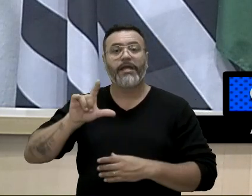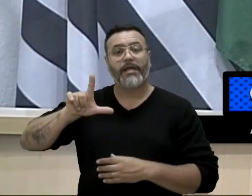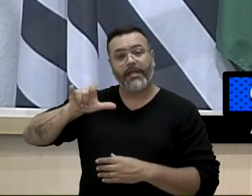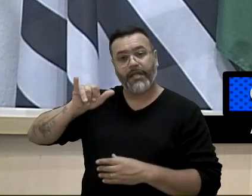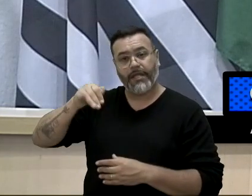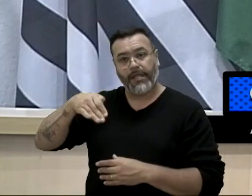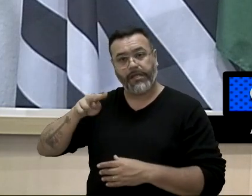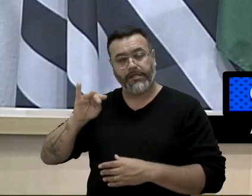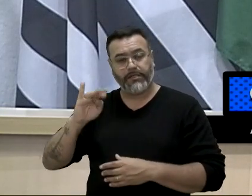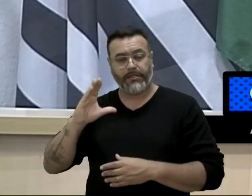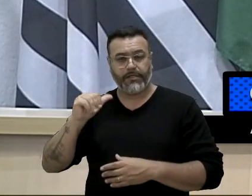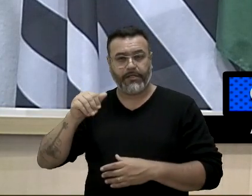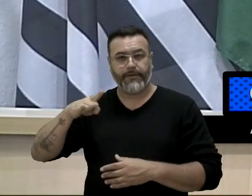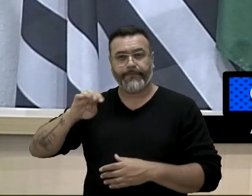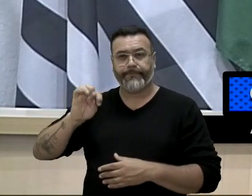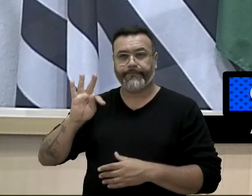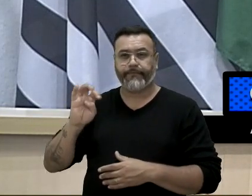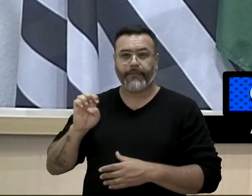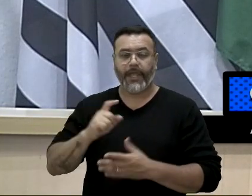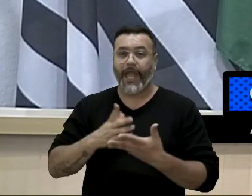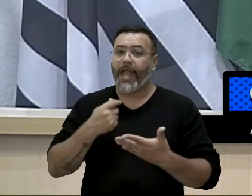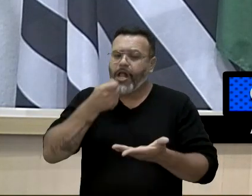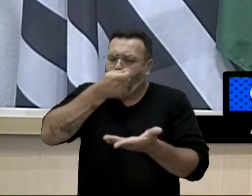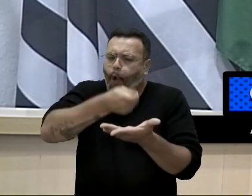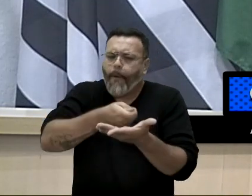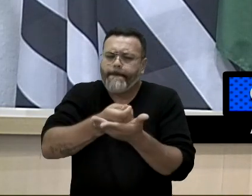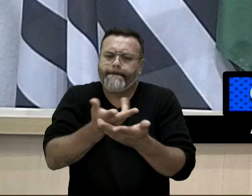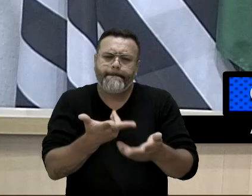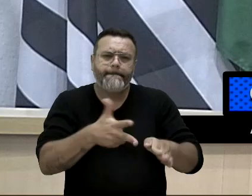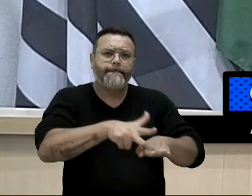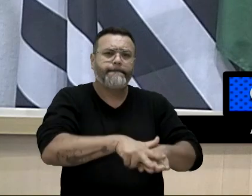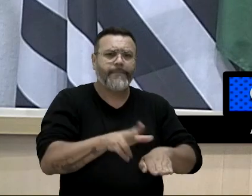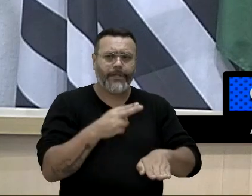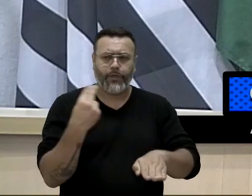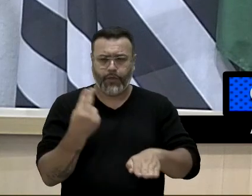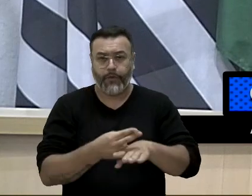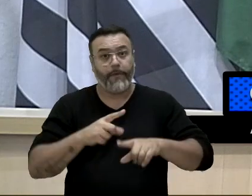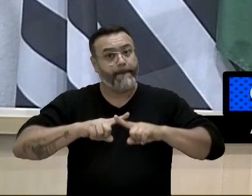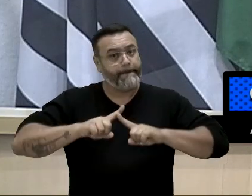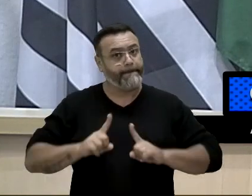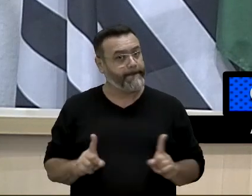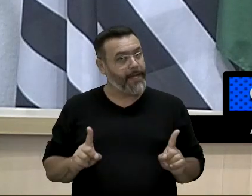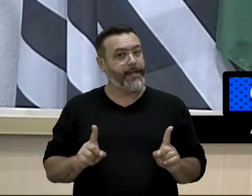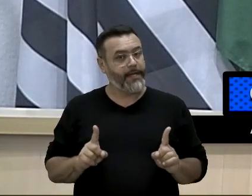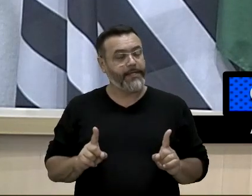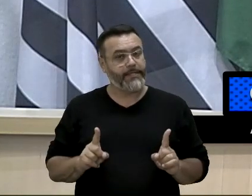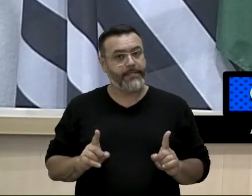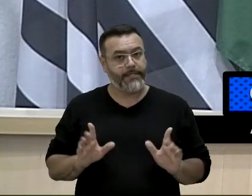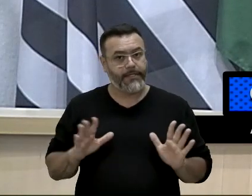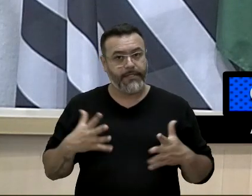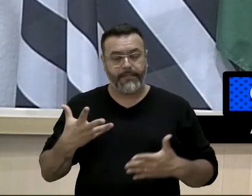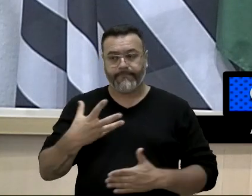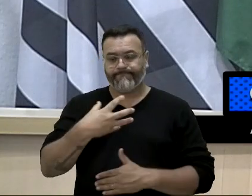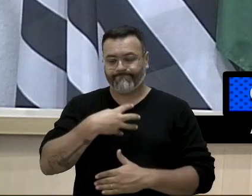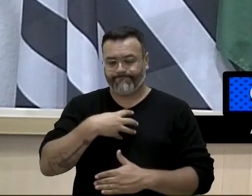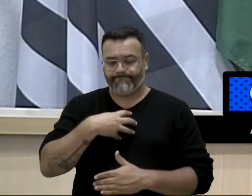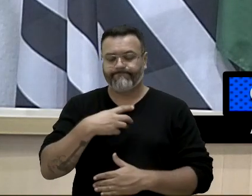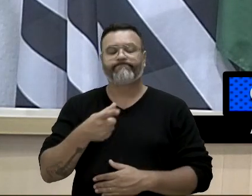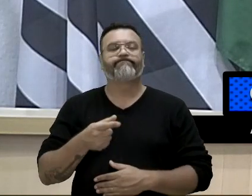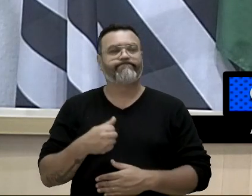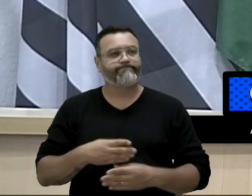teria uma indicação de estar internada conosco, mas da parte emocional, da